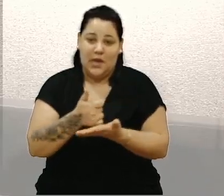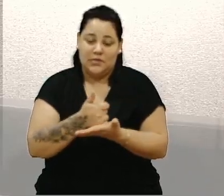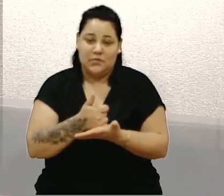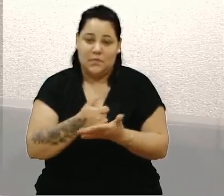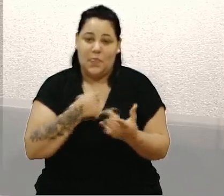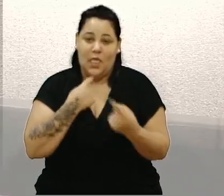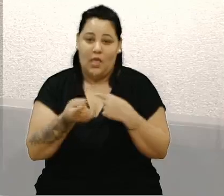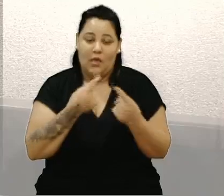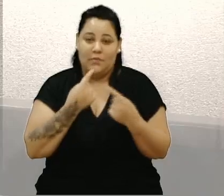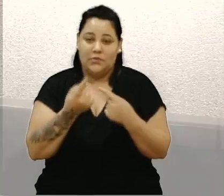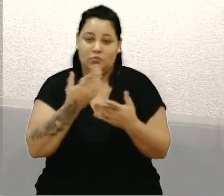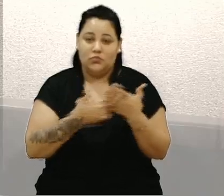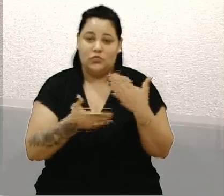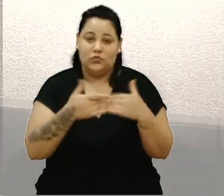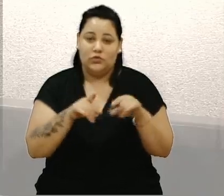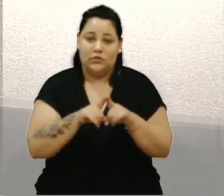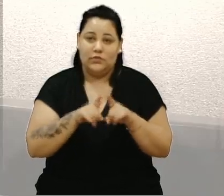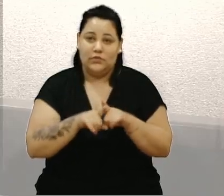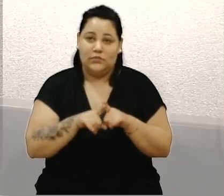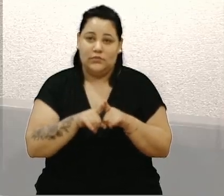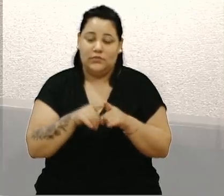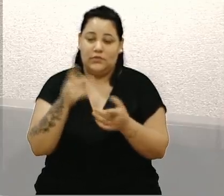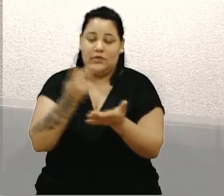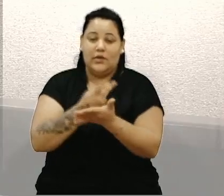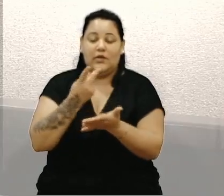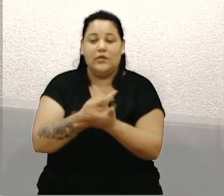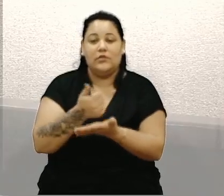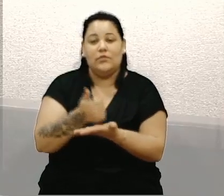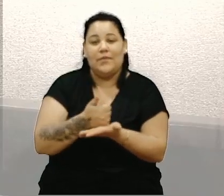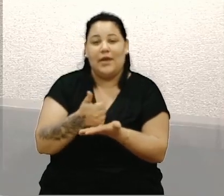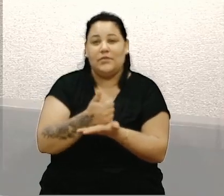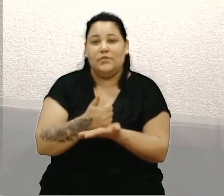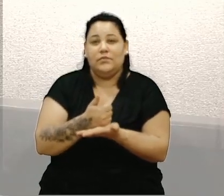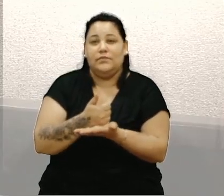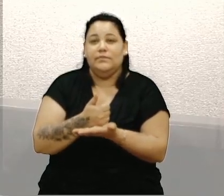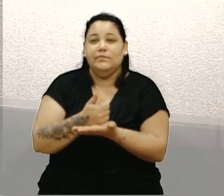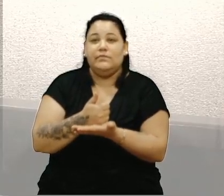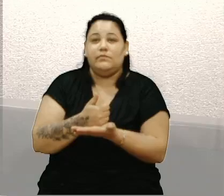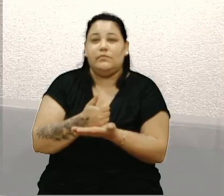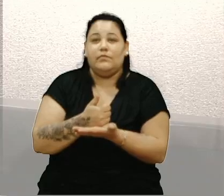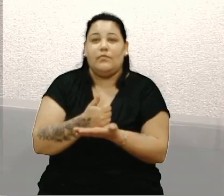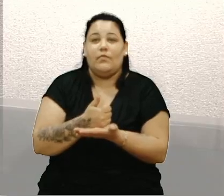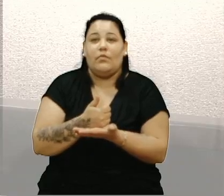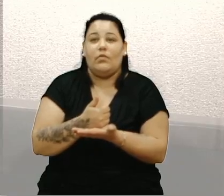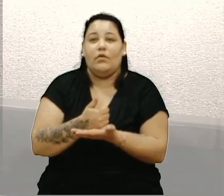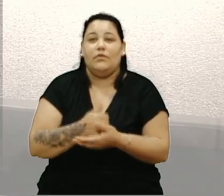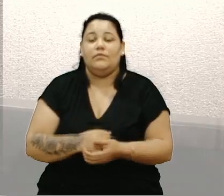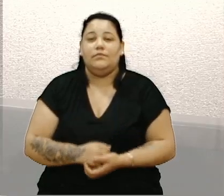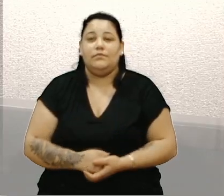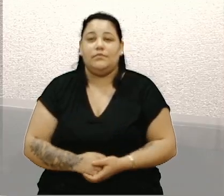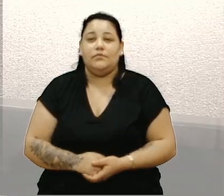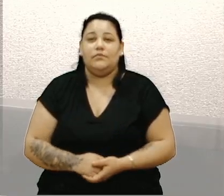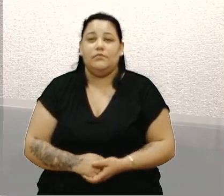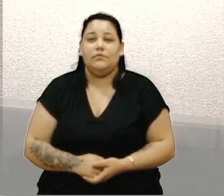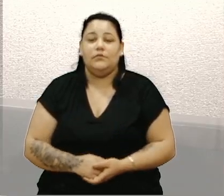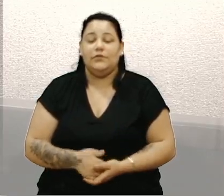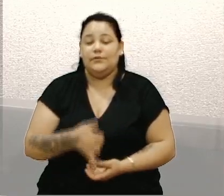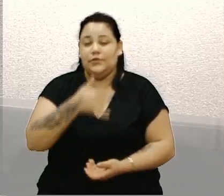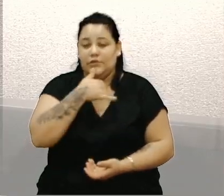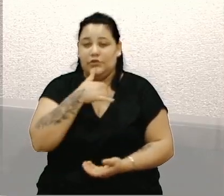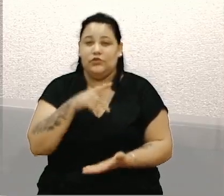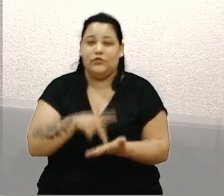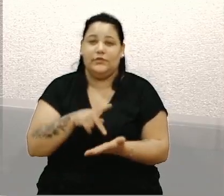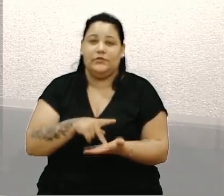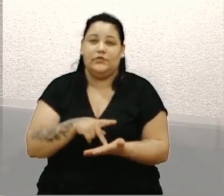é de todos. A gente está pecando no básico. Pecando no básico. Então, eu fico triste